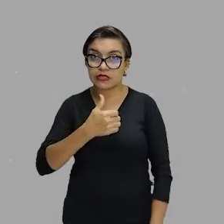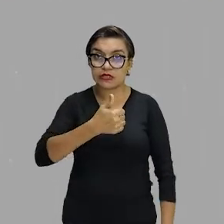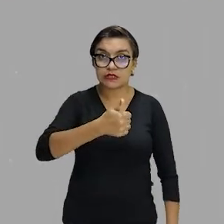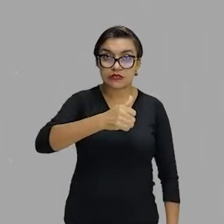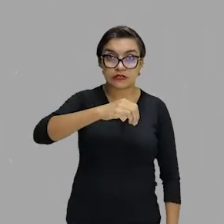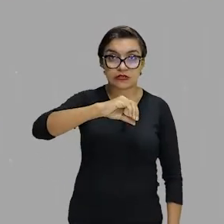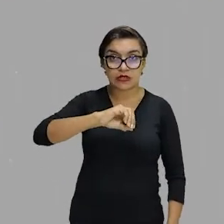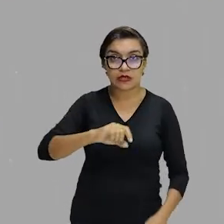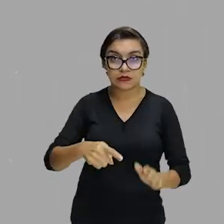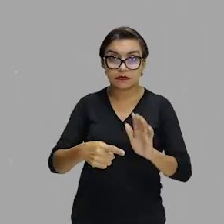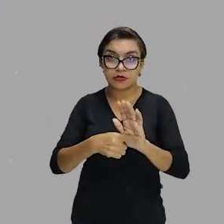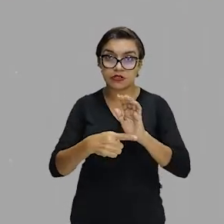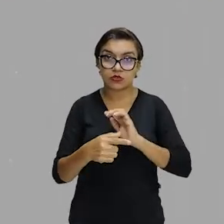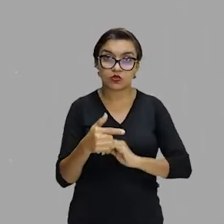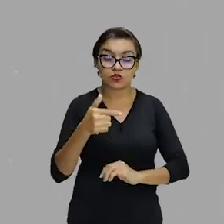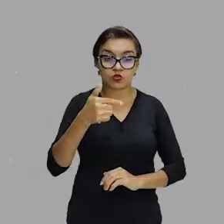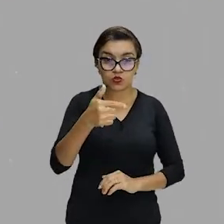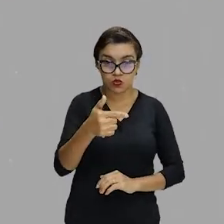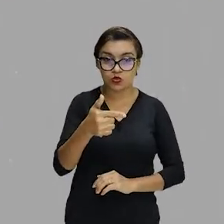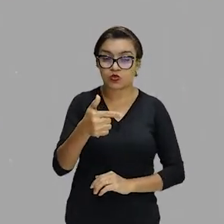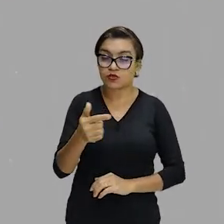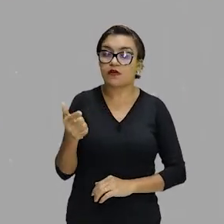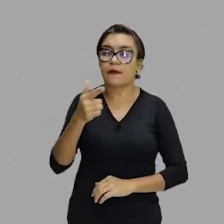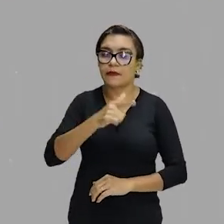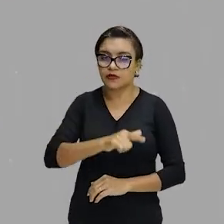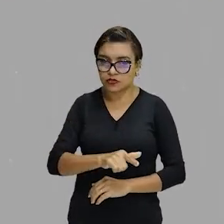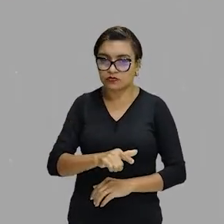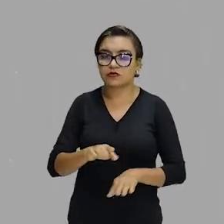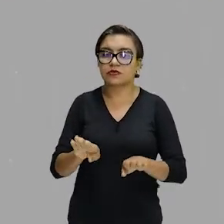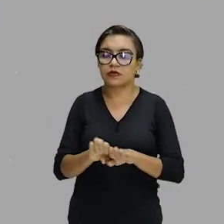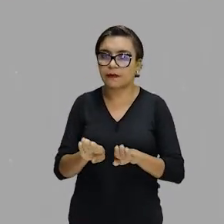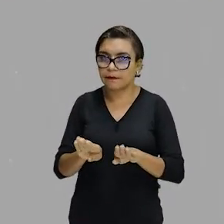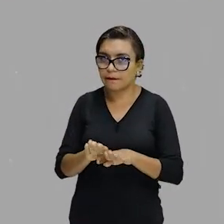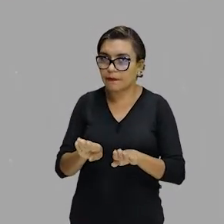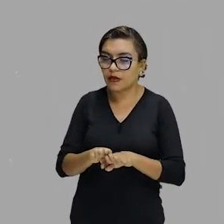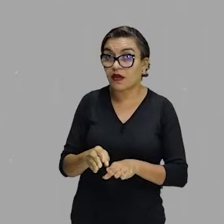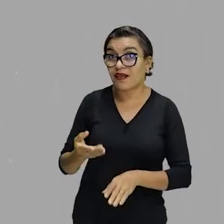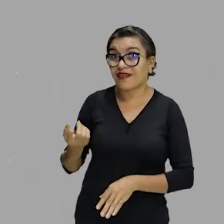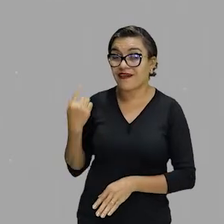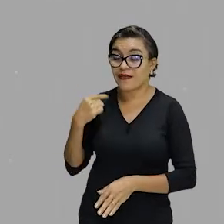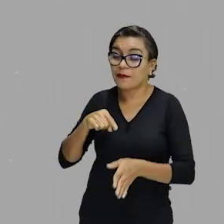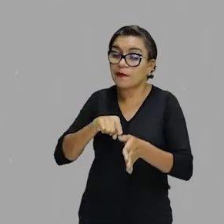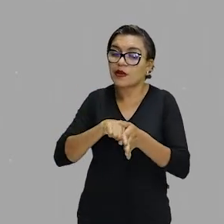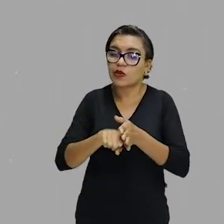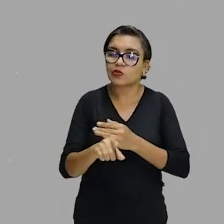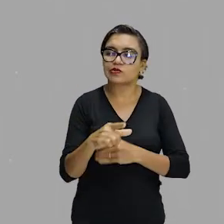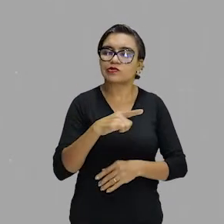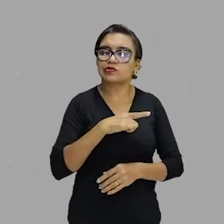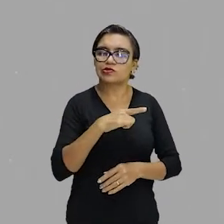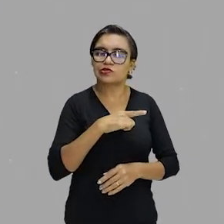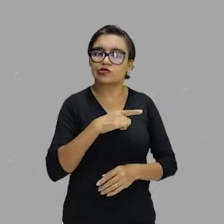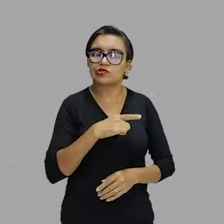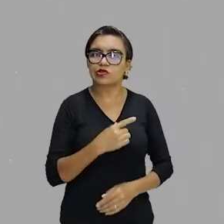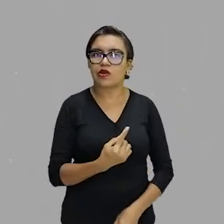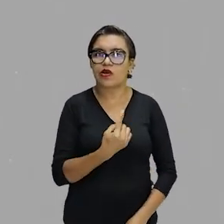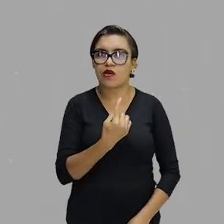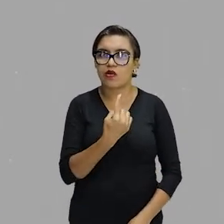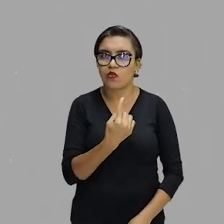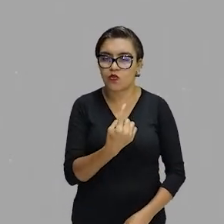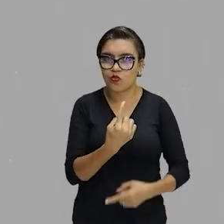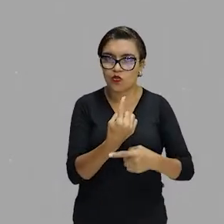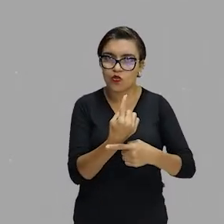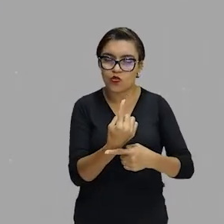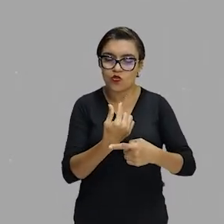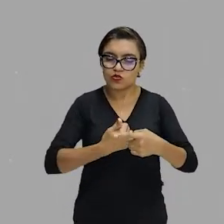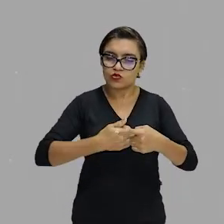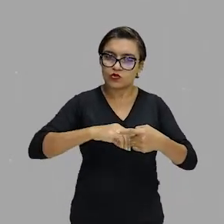menos 2, e foi apenas repetido. Observa que lá na questão eu tinha 1 sobre 10 elevado a menos 3,